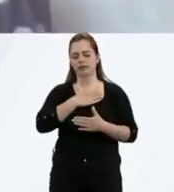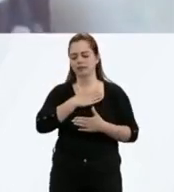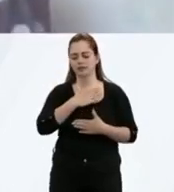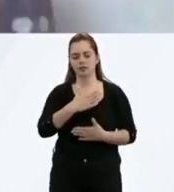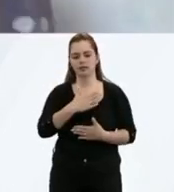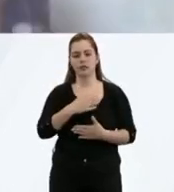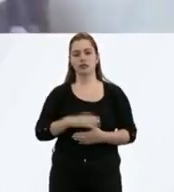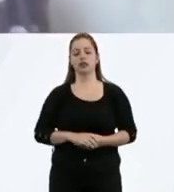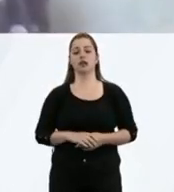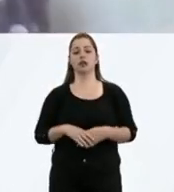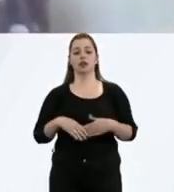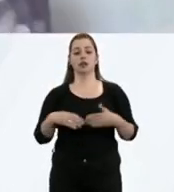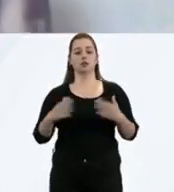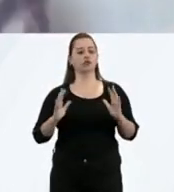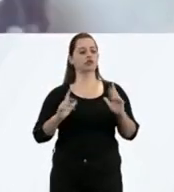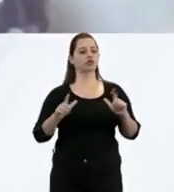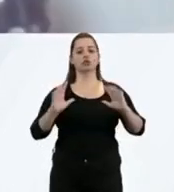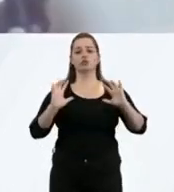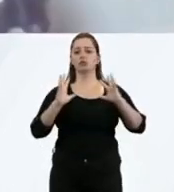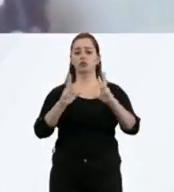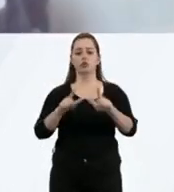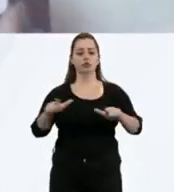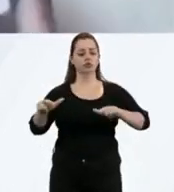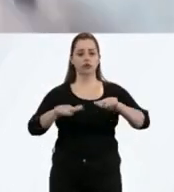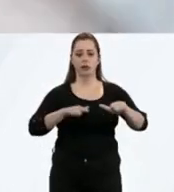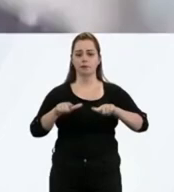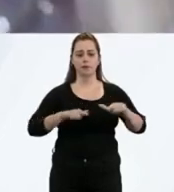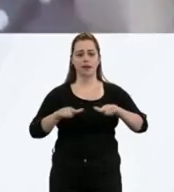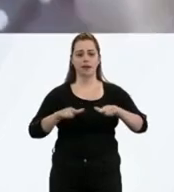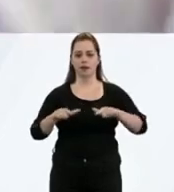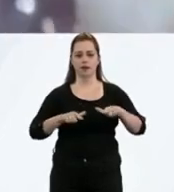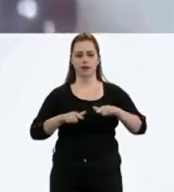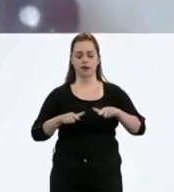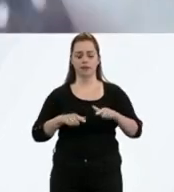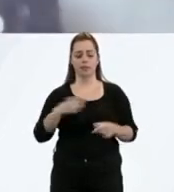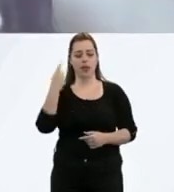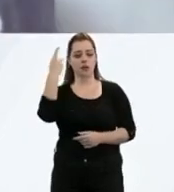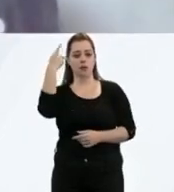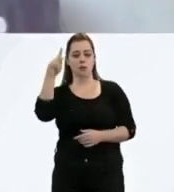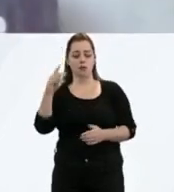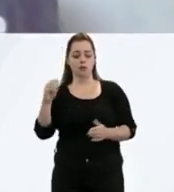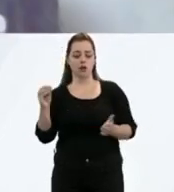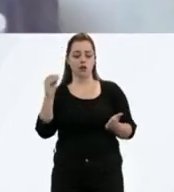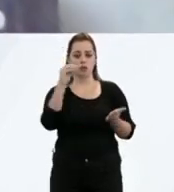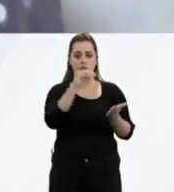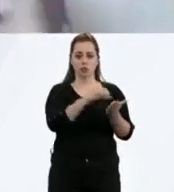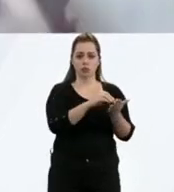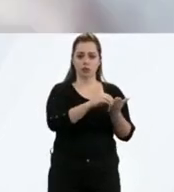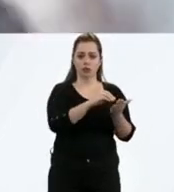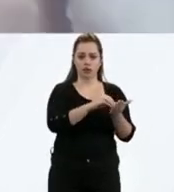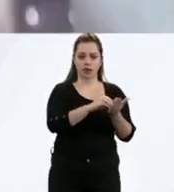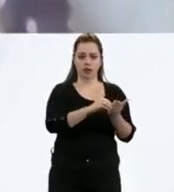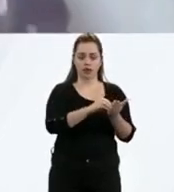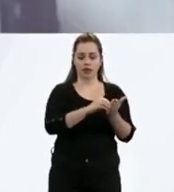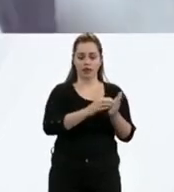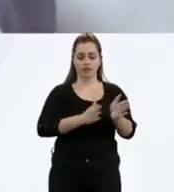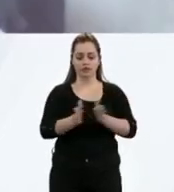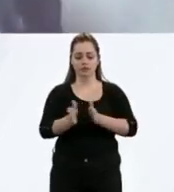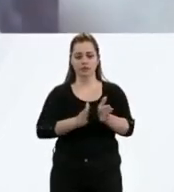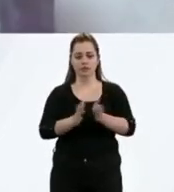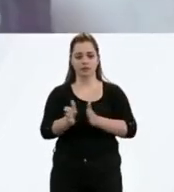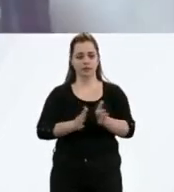a equipe está inspirada para a implantação dessas medidas. Eu sinto a emoção